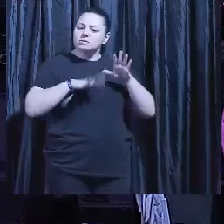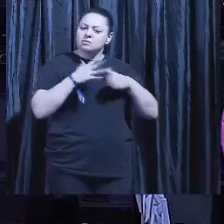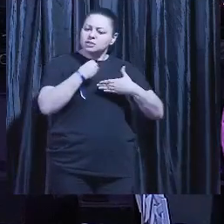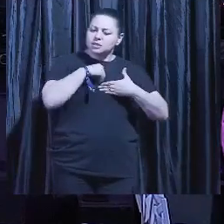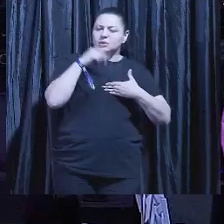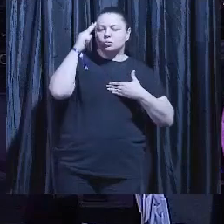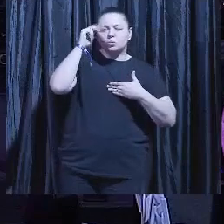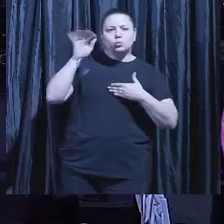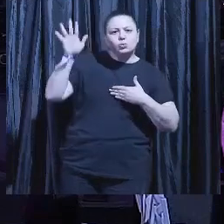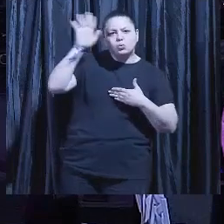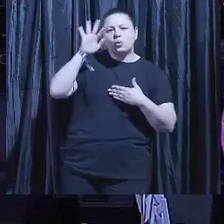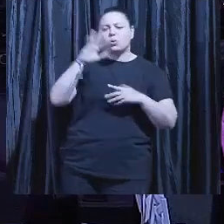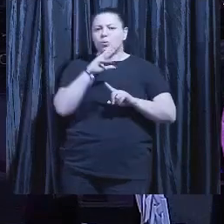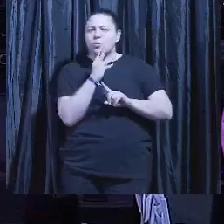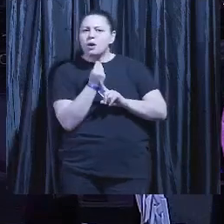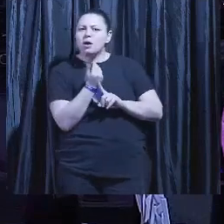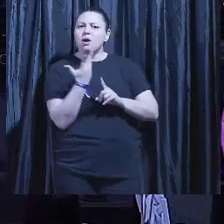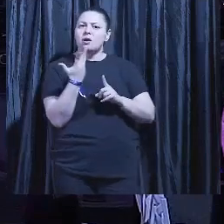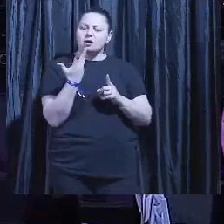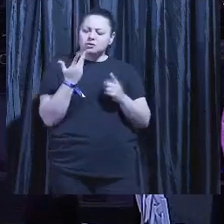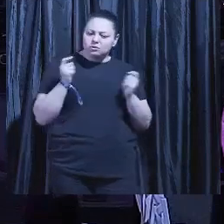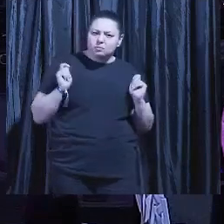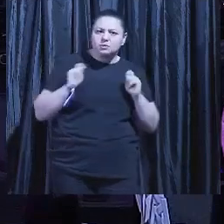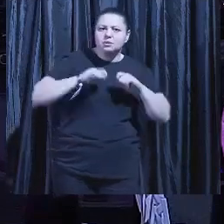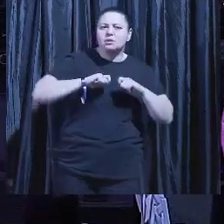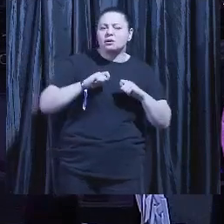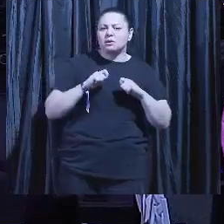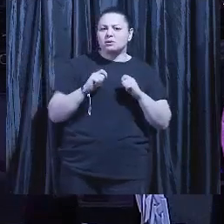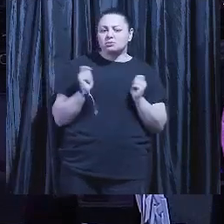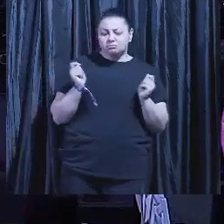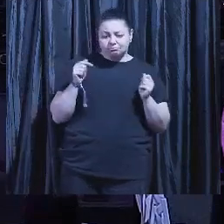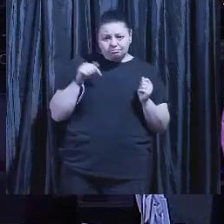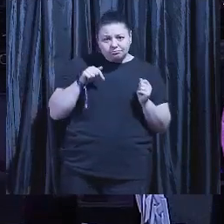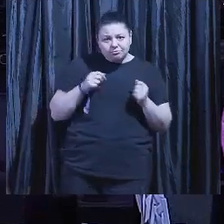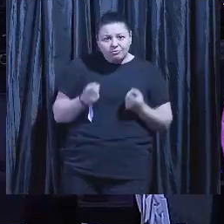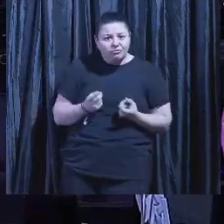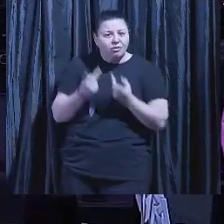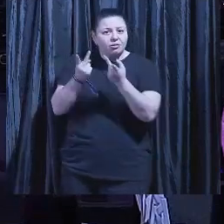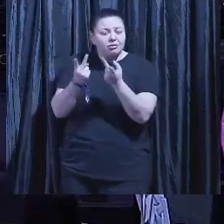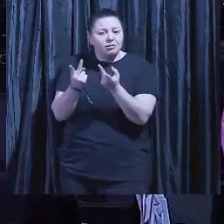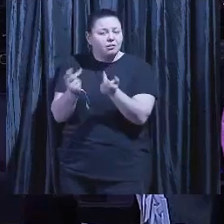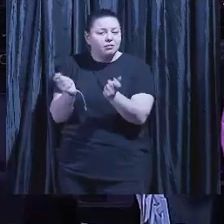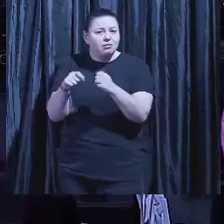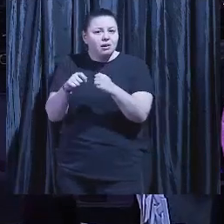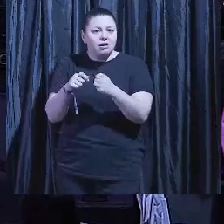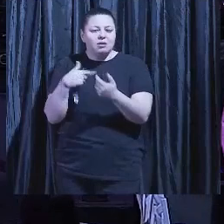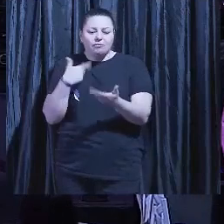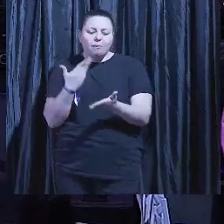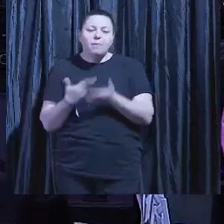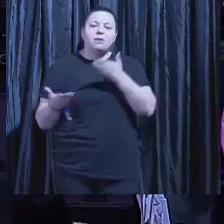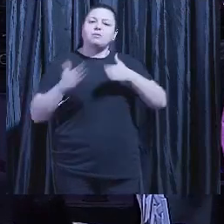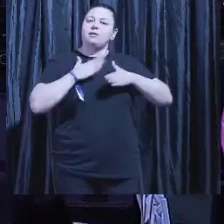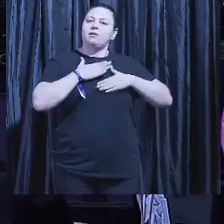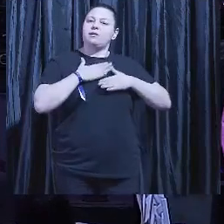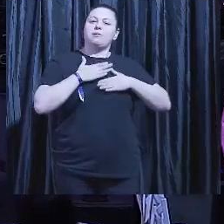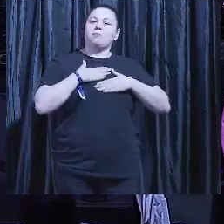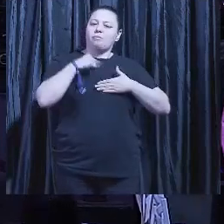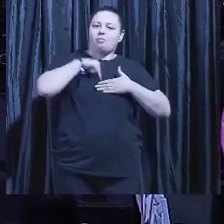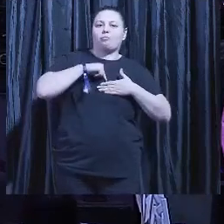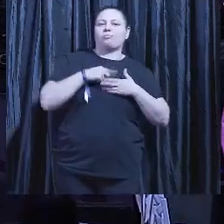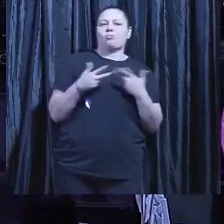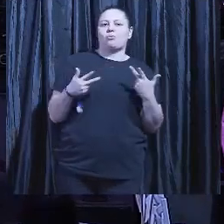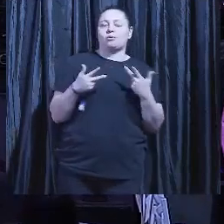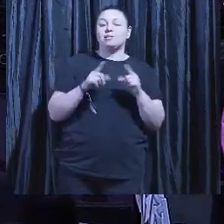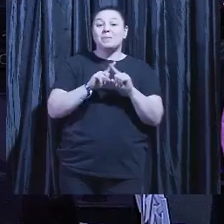do nosso dom, conhecimento empírico, ancestral, a gente pode vender isso, de uma forma sem perder nossa raiz. Porém,